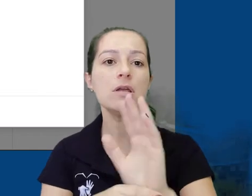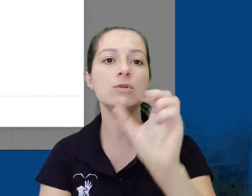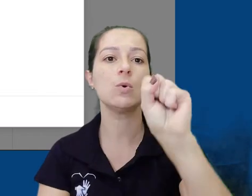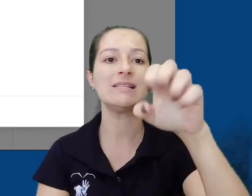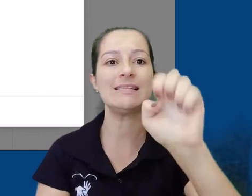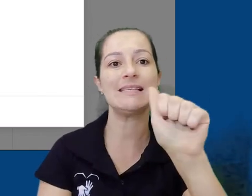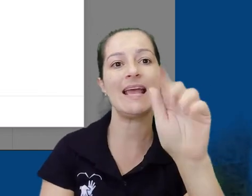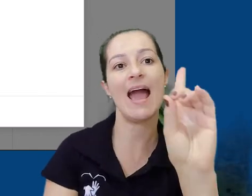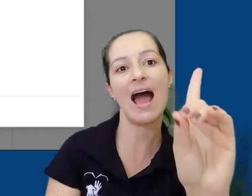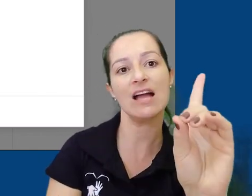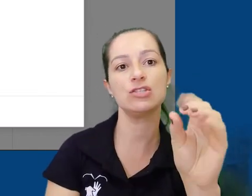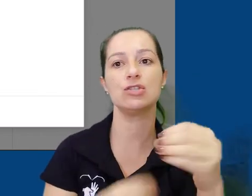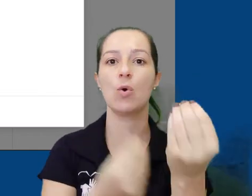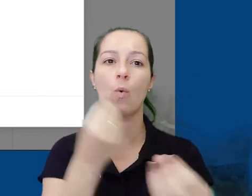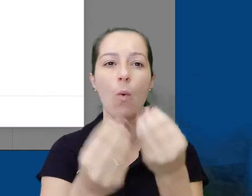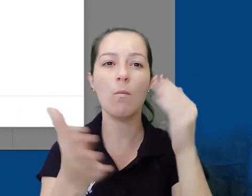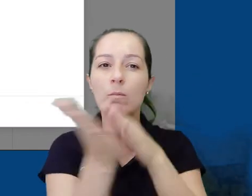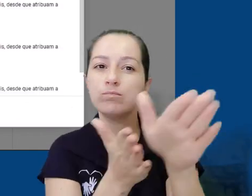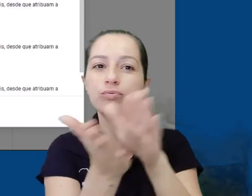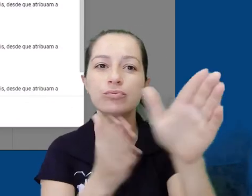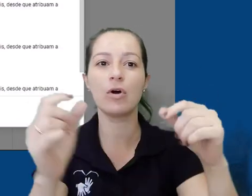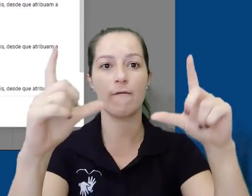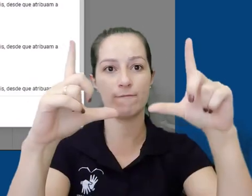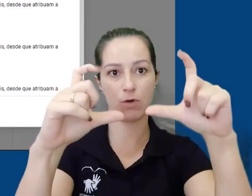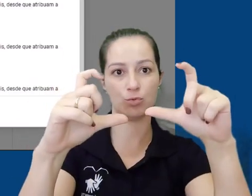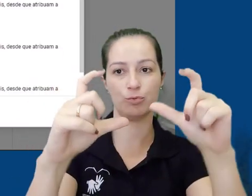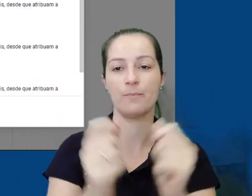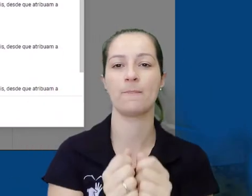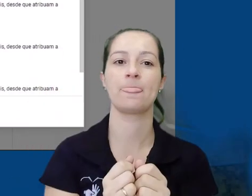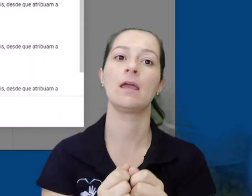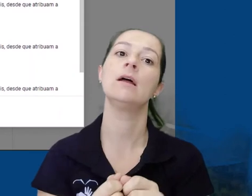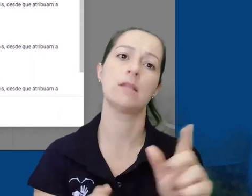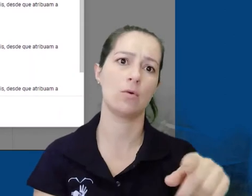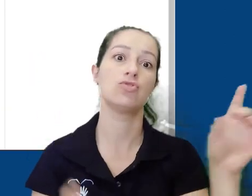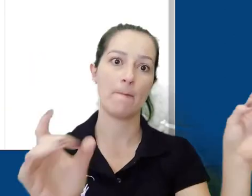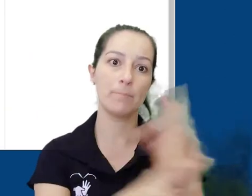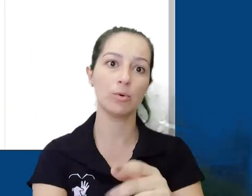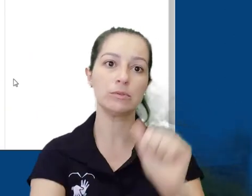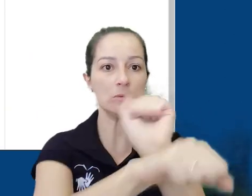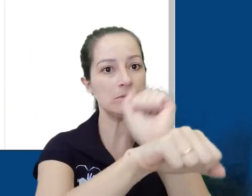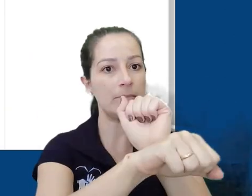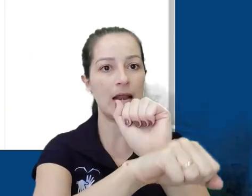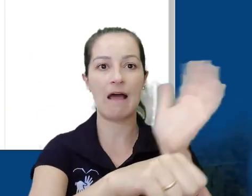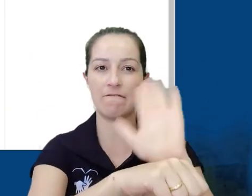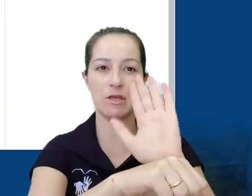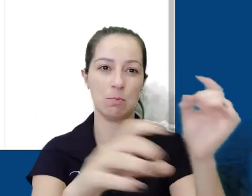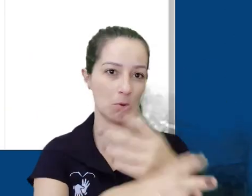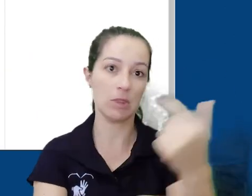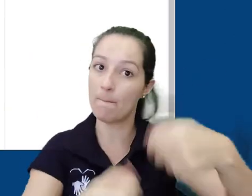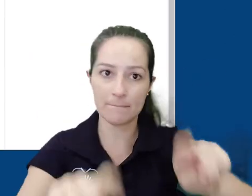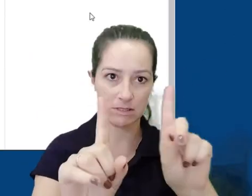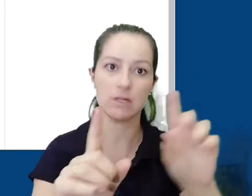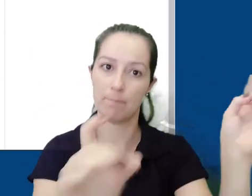produzida pela SEAD sobre Como revelar uma fotografia pegando um vídeo pré-existentes no YouTube não ao tempo do processamento do vídeo pois ele já é